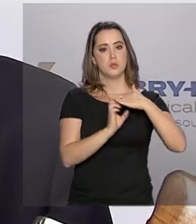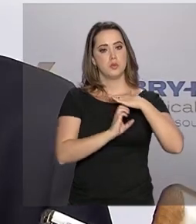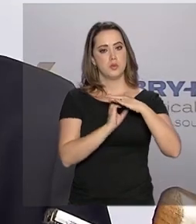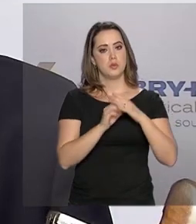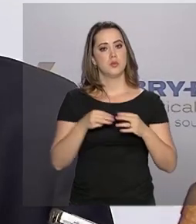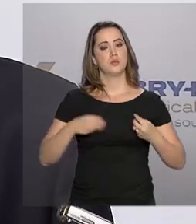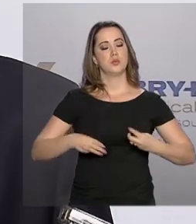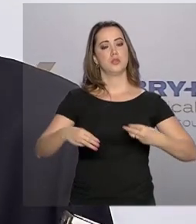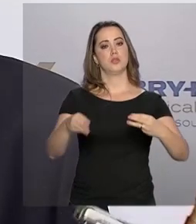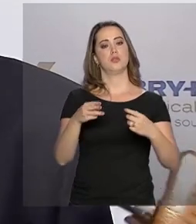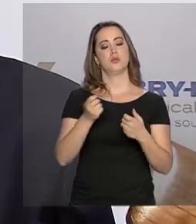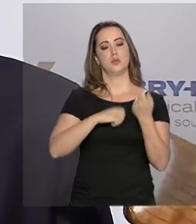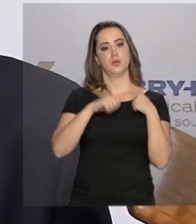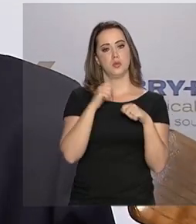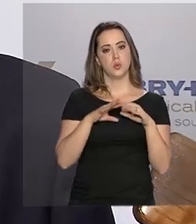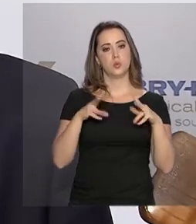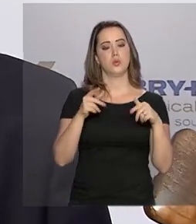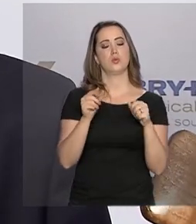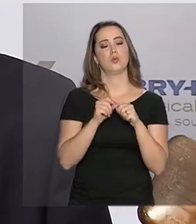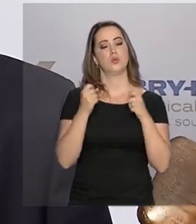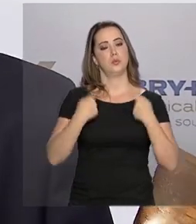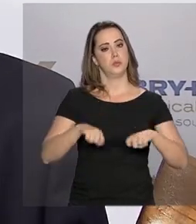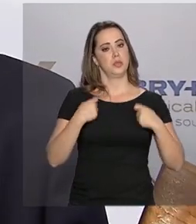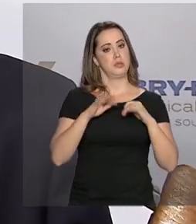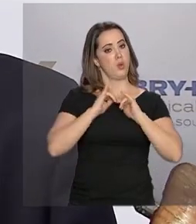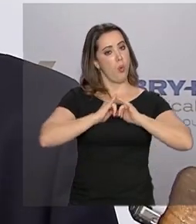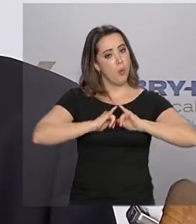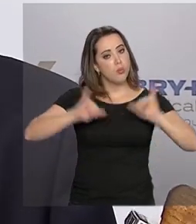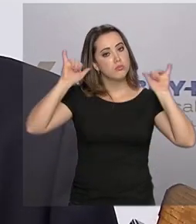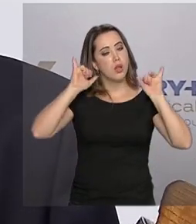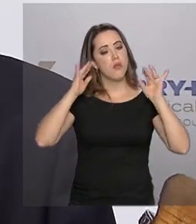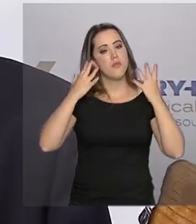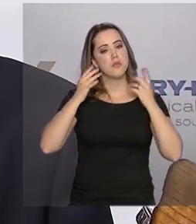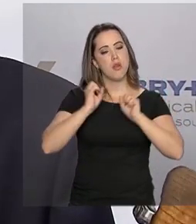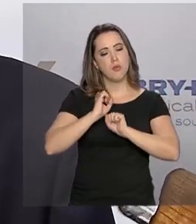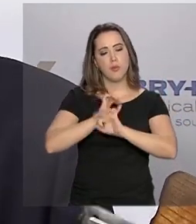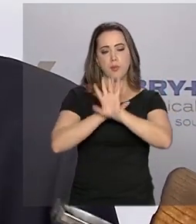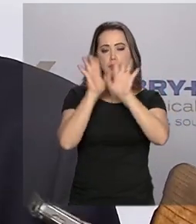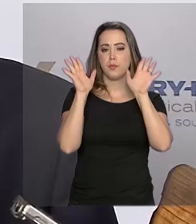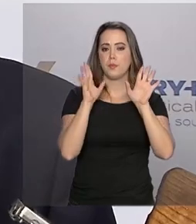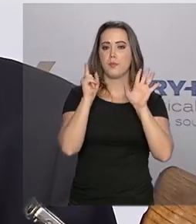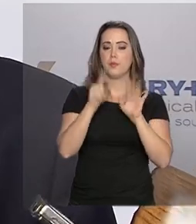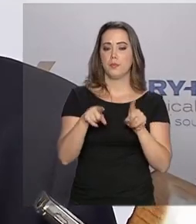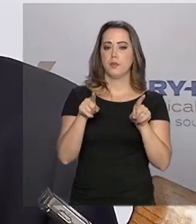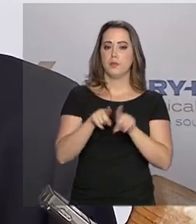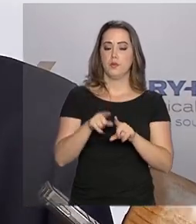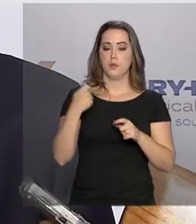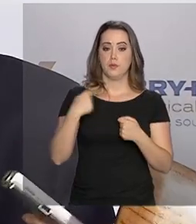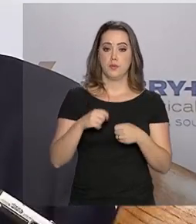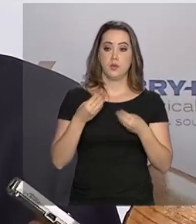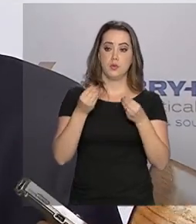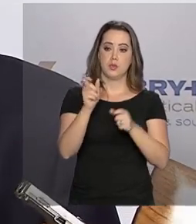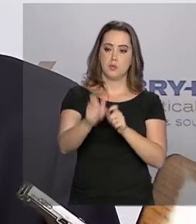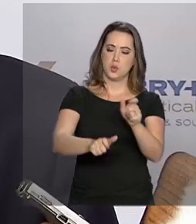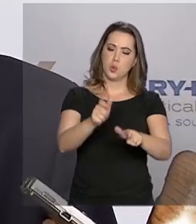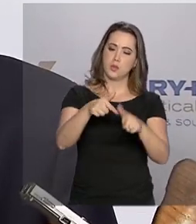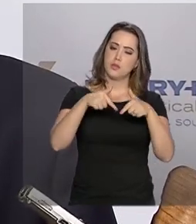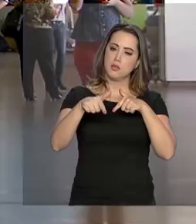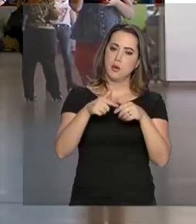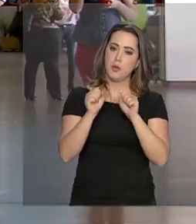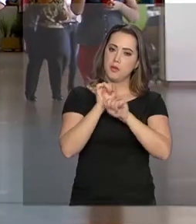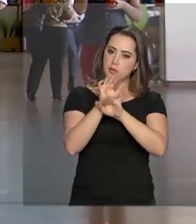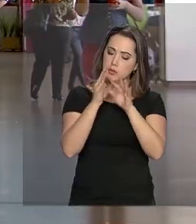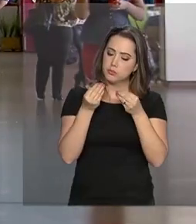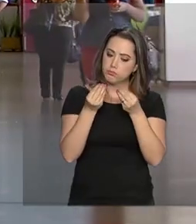Ministério da Economia. Então tudo isso vai ser comunicado de maneira muito transparente, vai ser levado aos funcionários de maneira muito